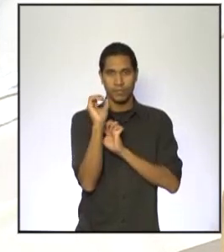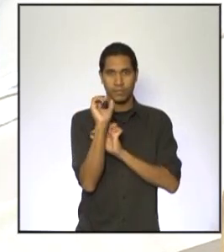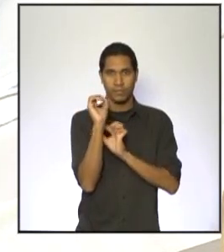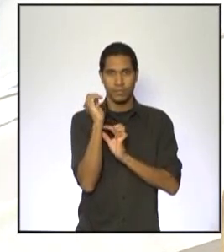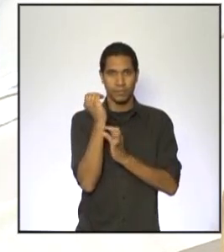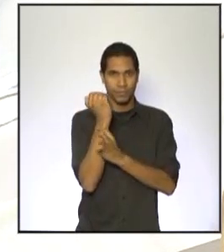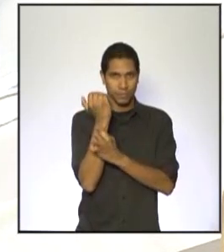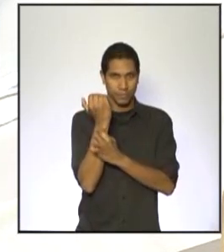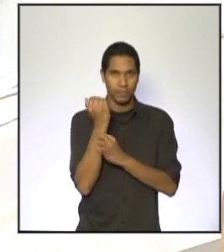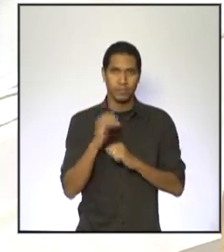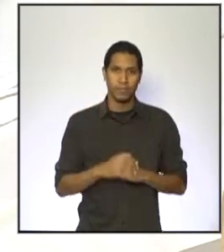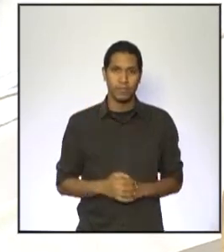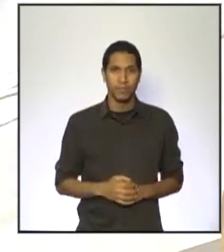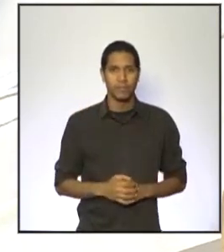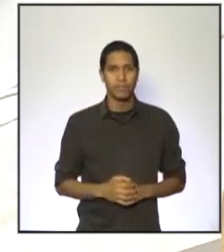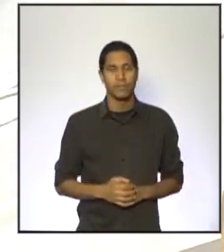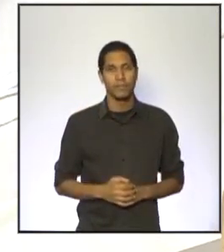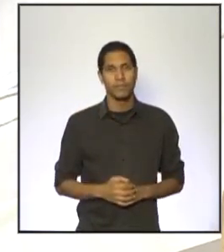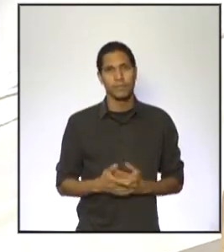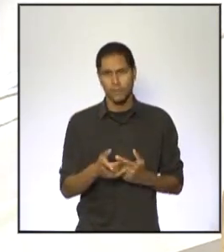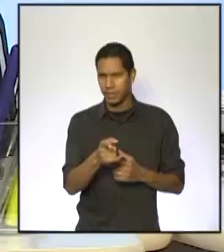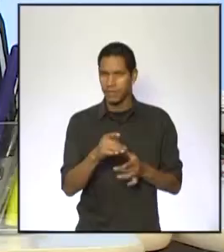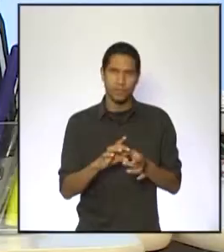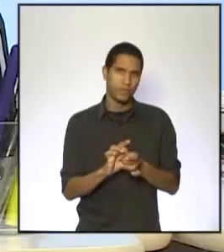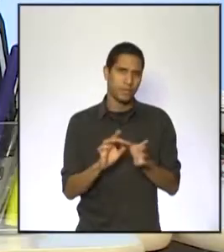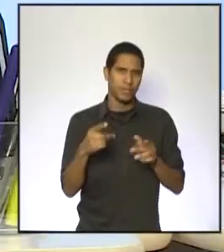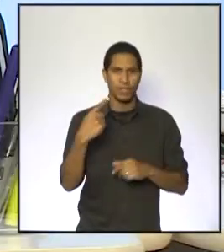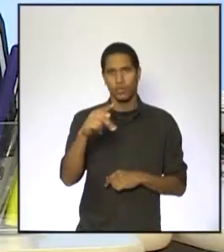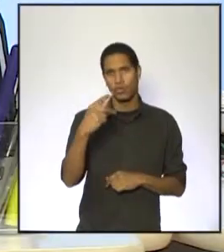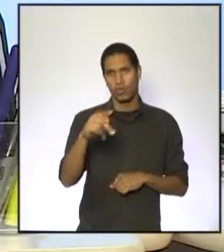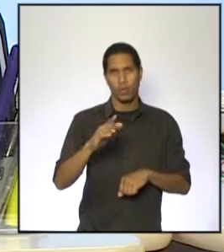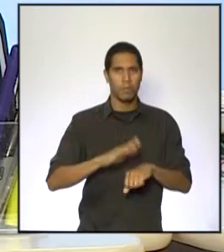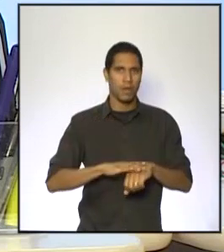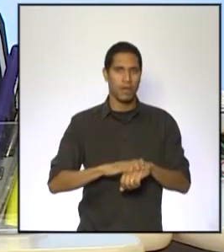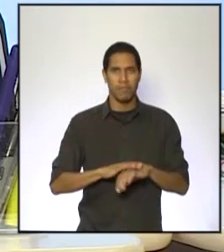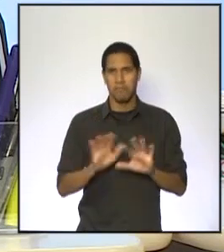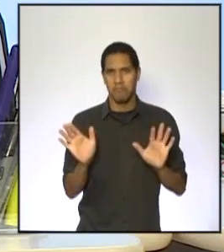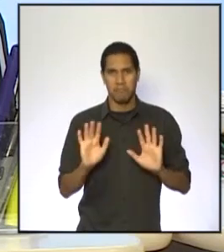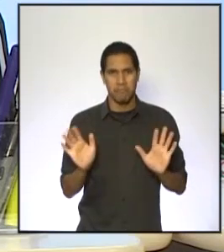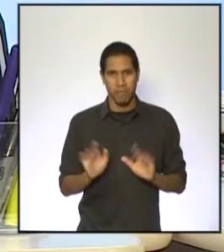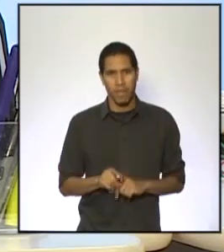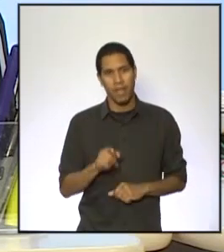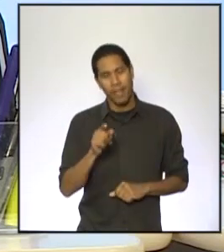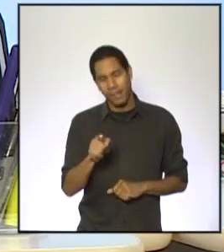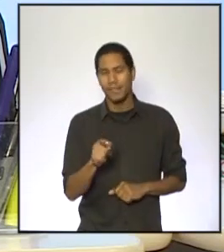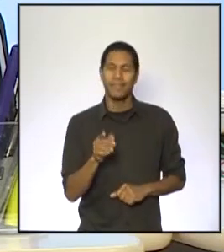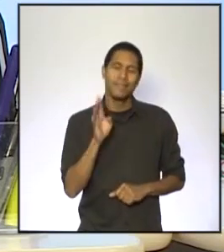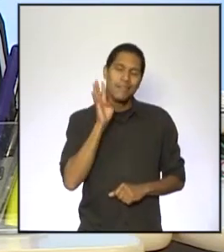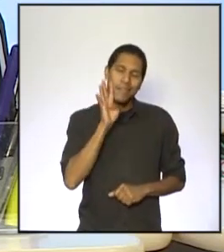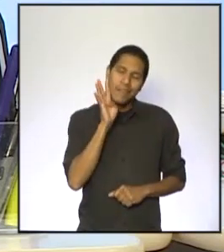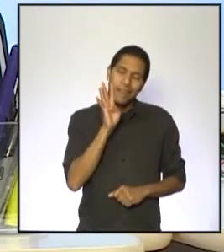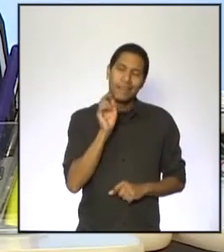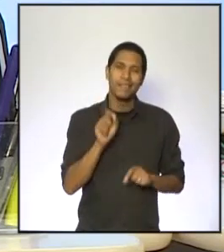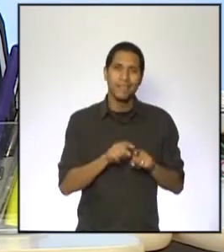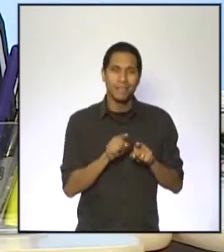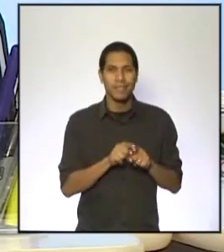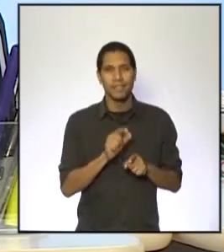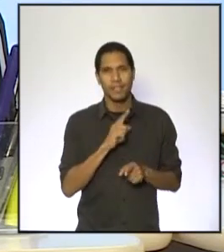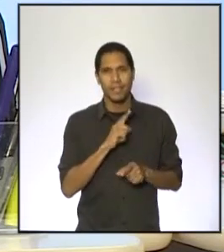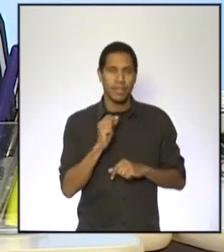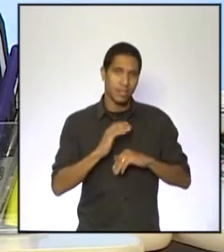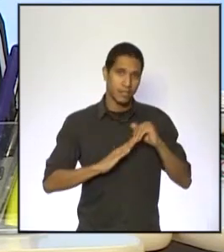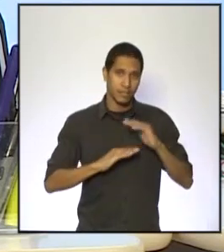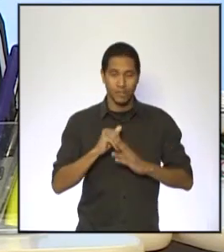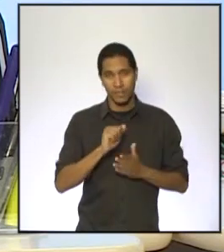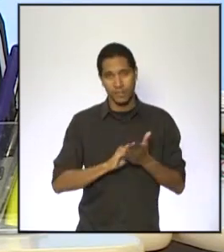da convencional. Mas fique à vontade para fazer a mão do seu jeito. E essa é a graça de quando a gente reproduz uma